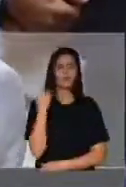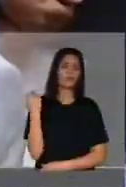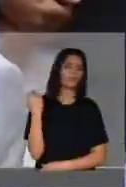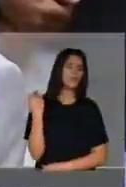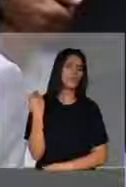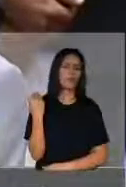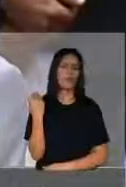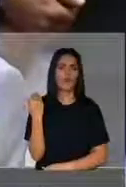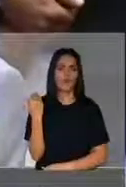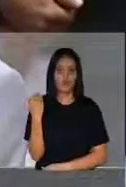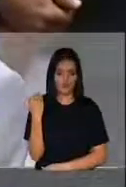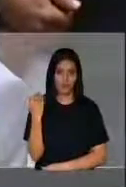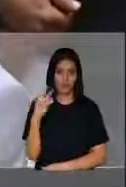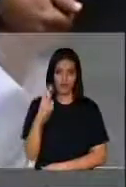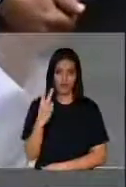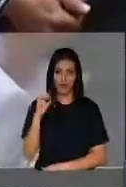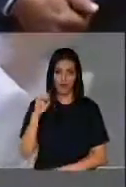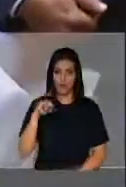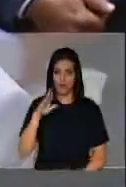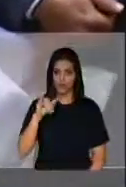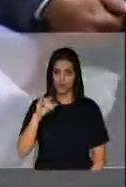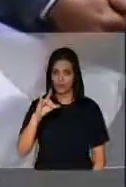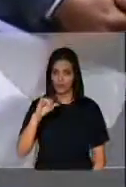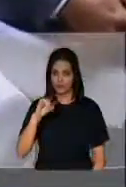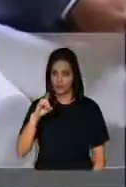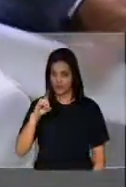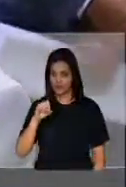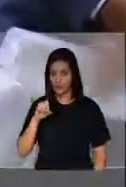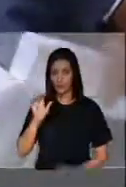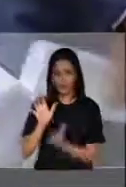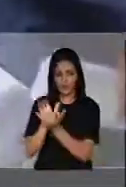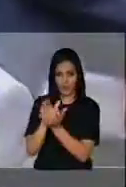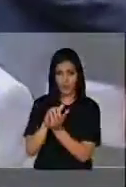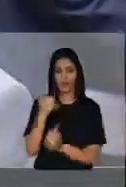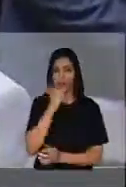Pernambuco, a gente conseguiu diminuir em